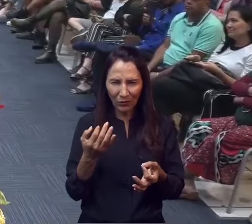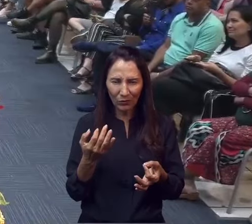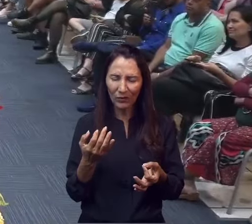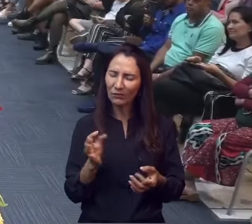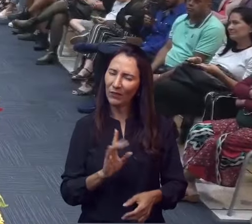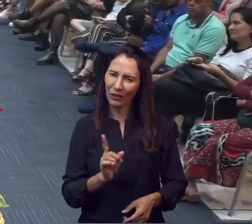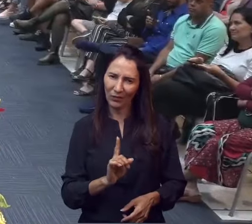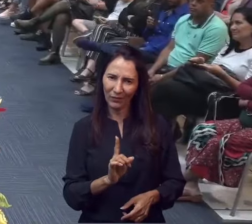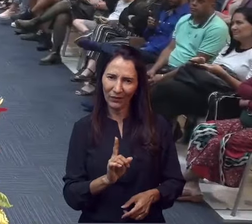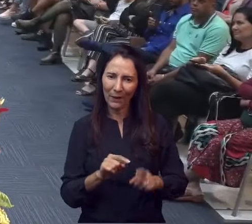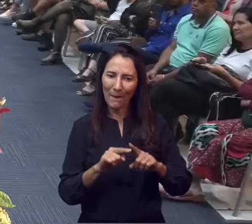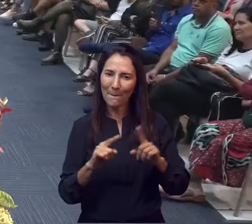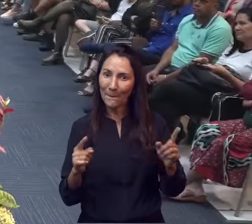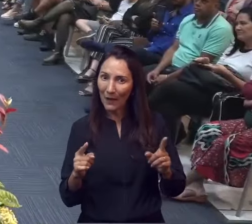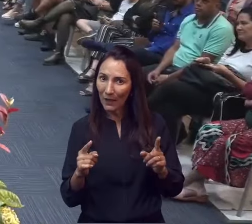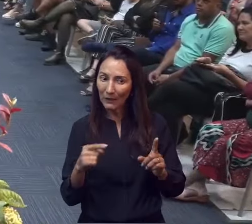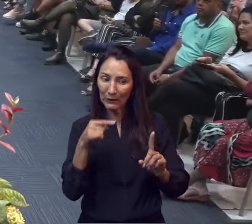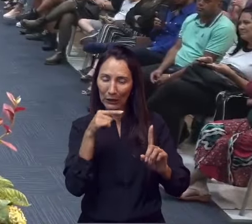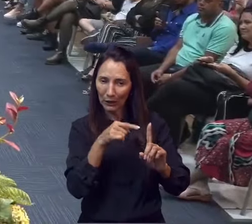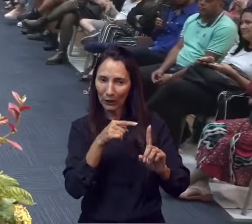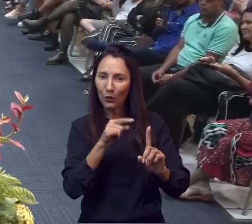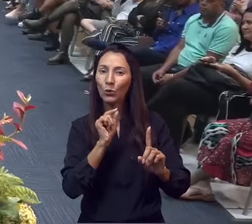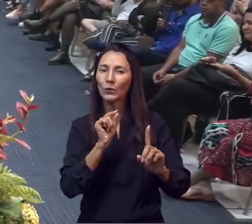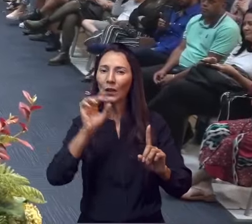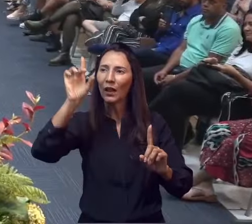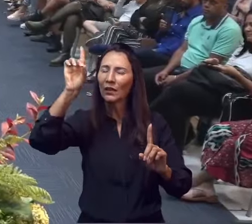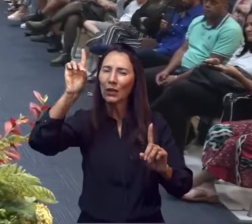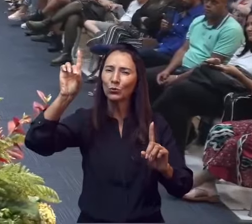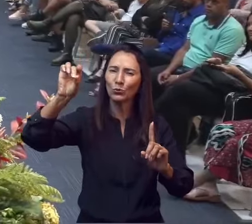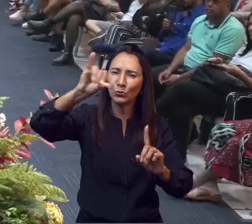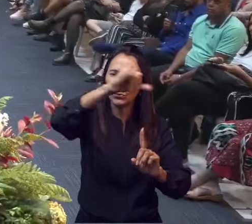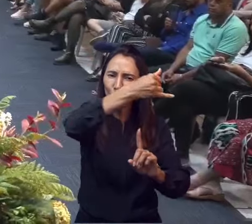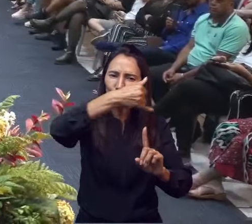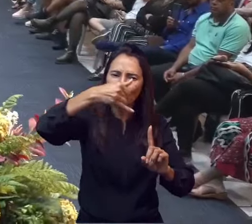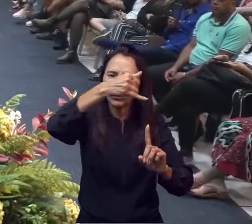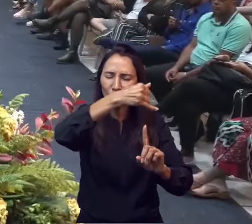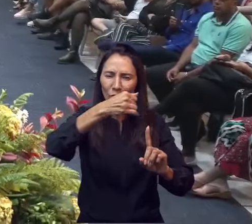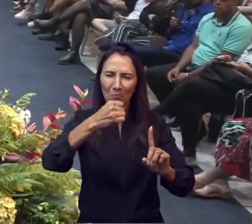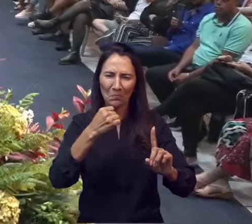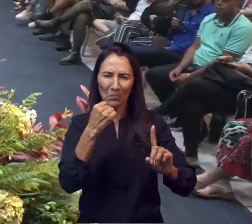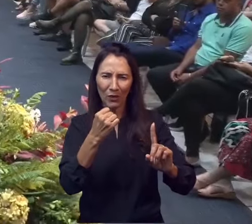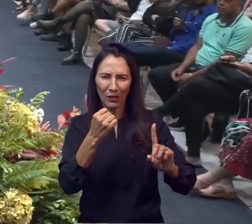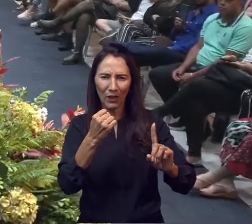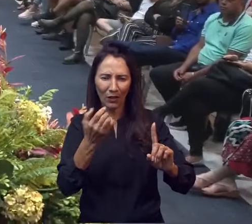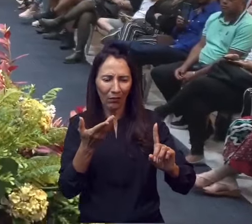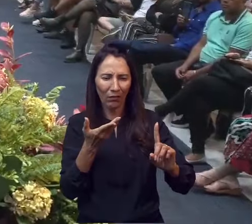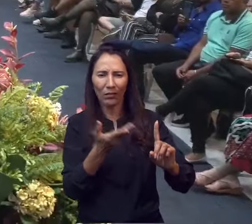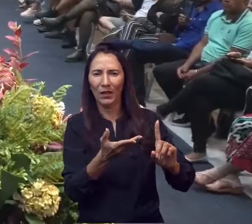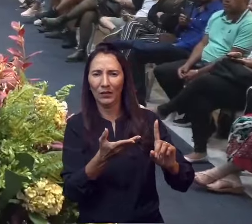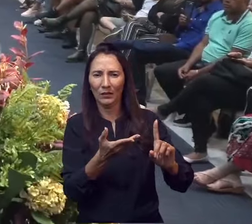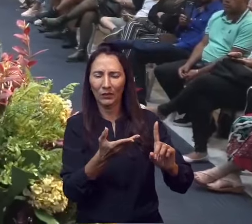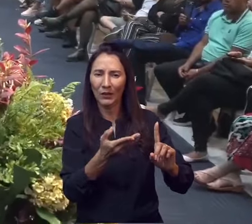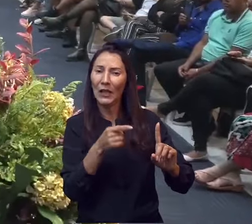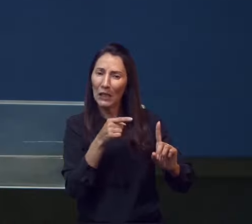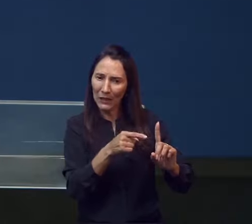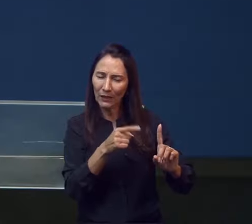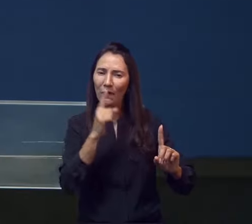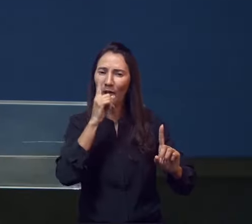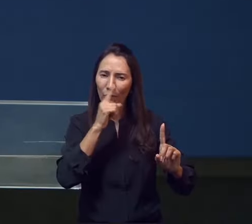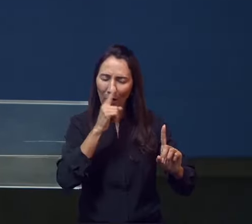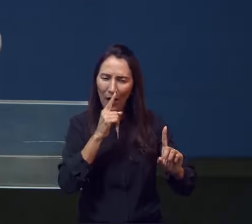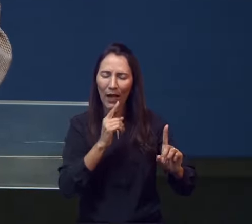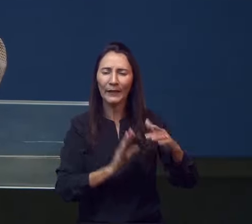mas é um homem revestido de uma autoridade dada por Deus com suas limitações e defeitos onde Quando